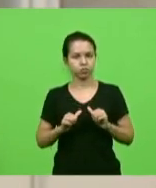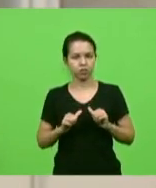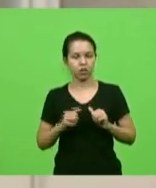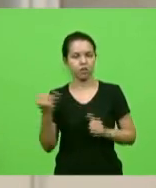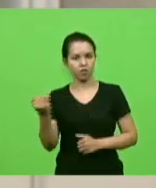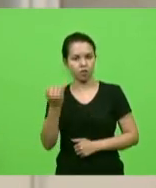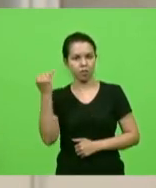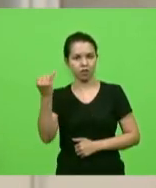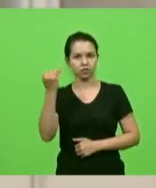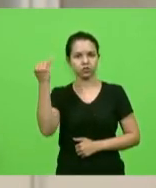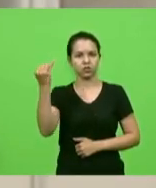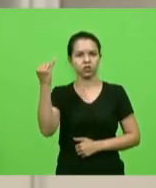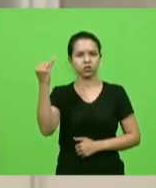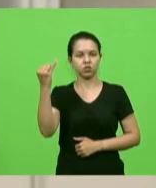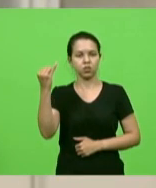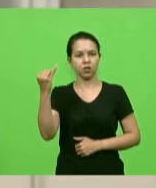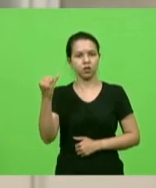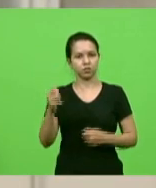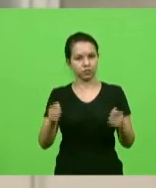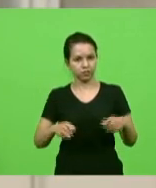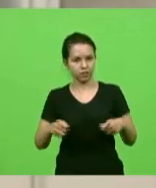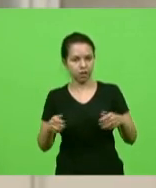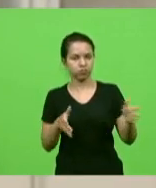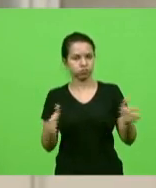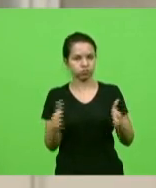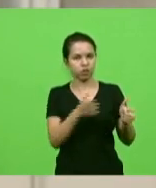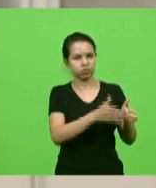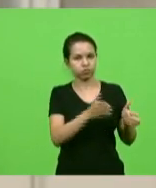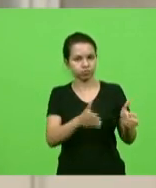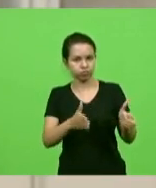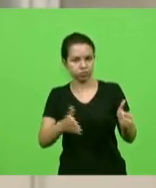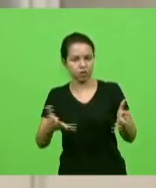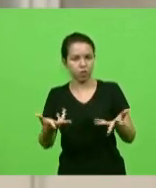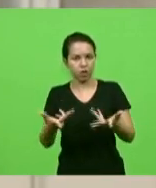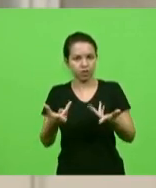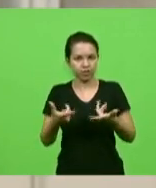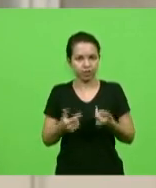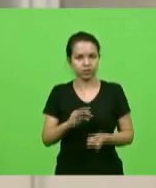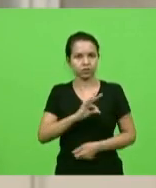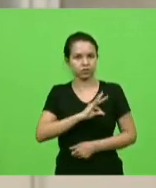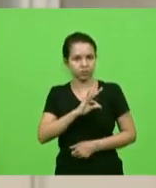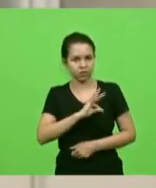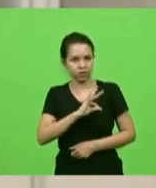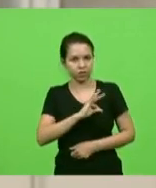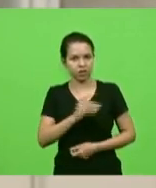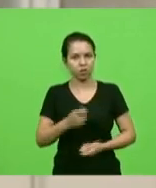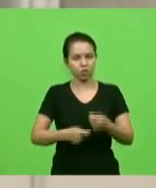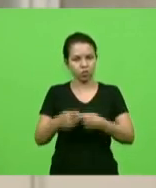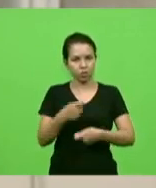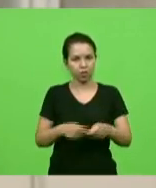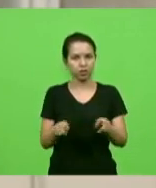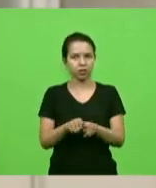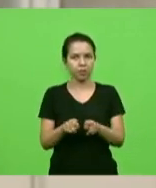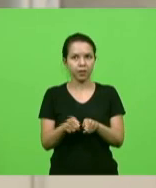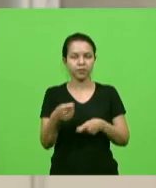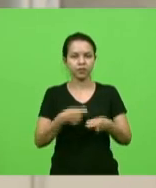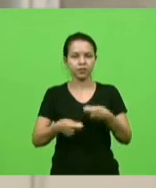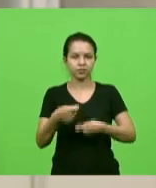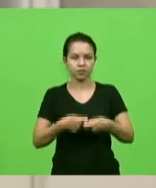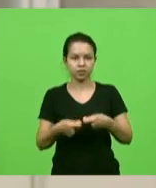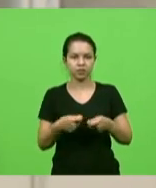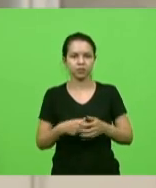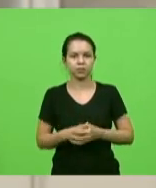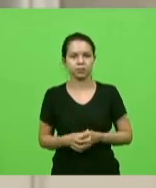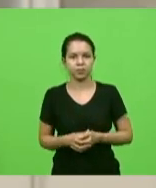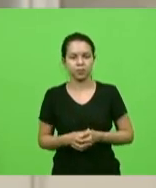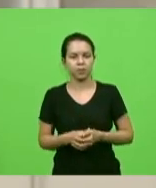sobre a sua capacidade sobre a sua regularidade qualificação técnica econômica e financeira